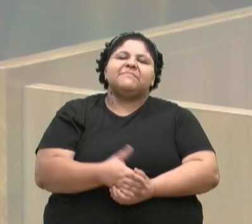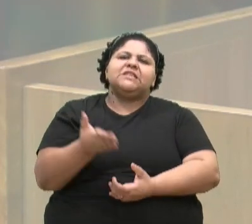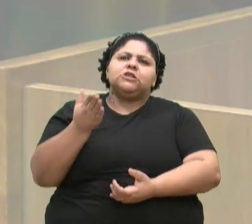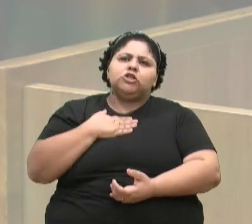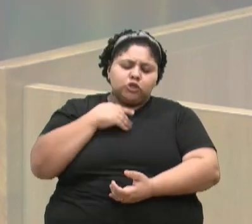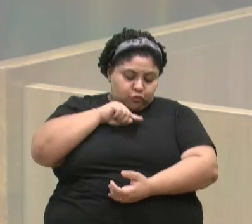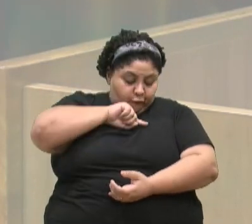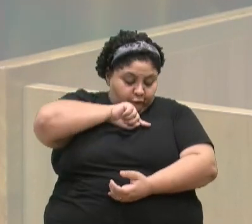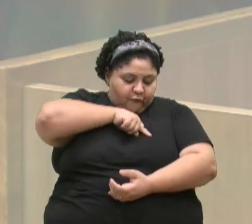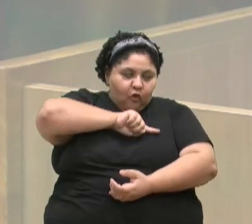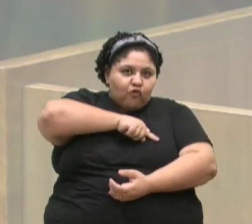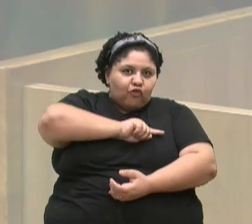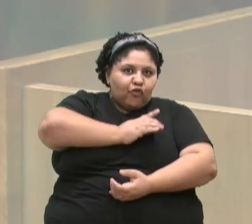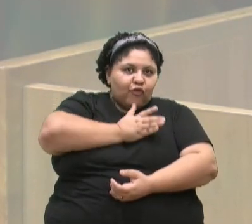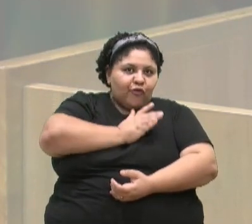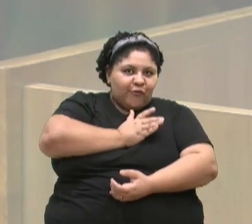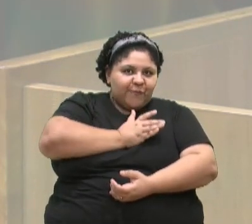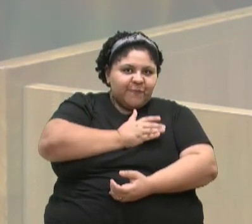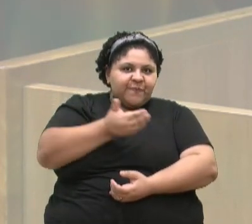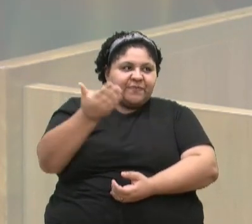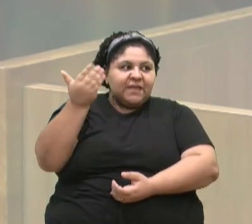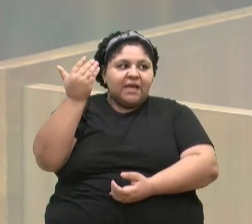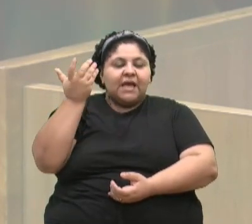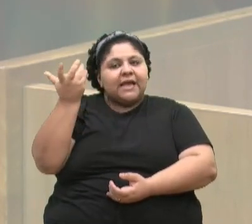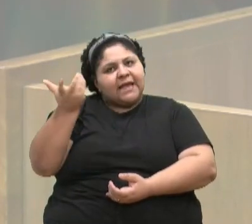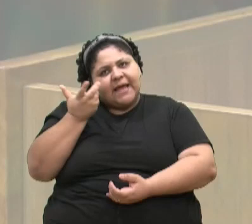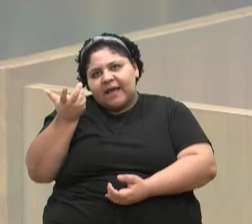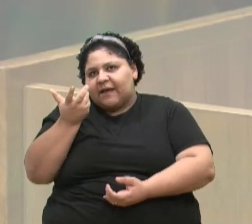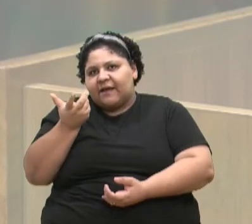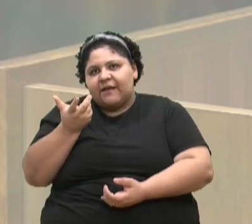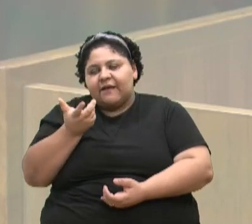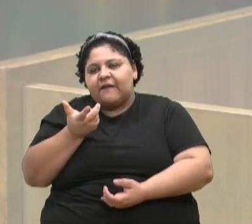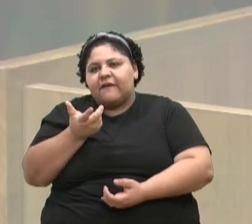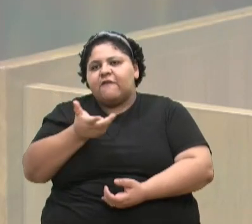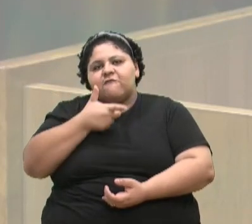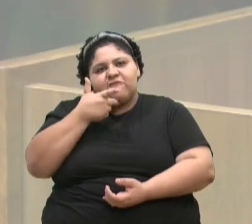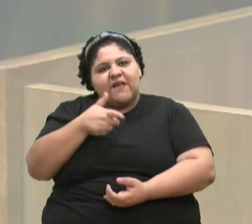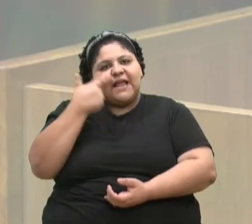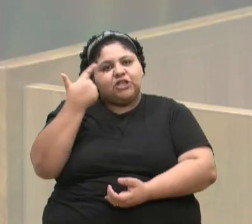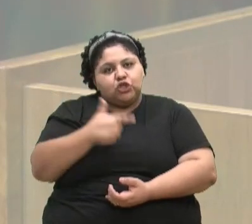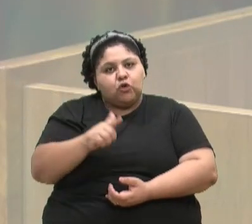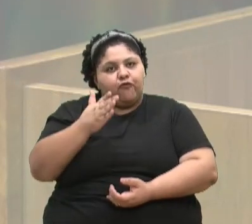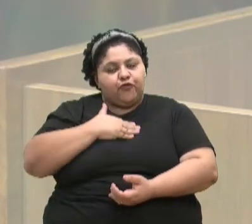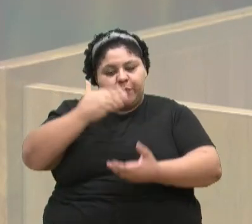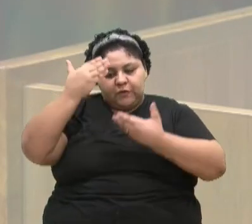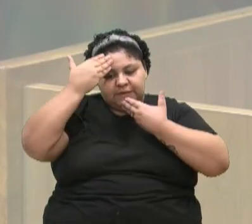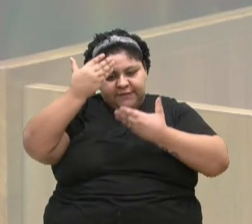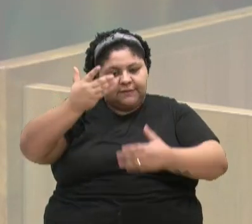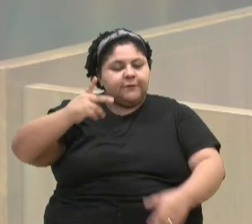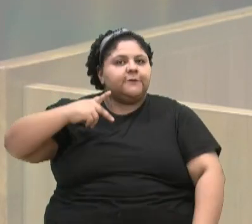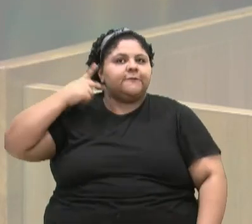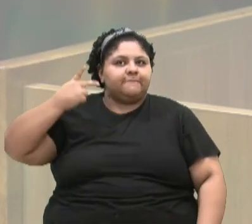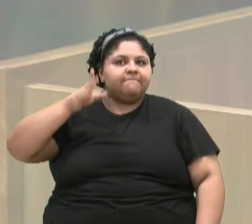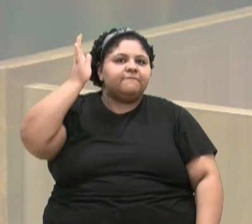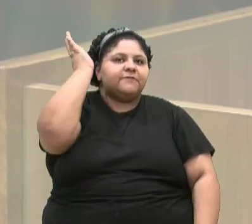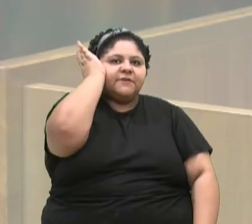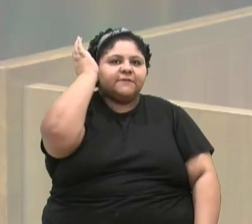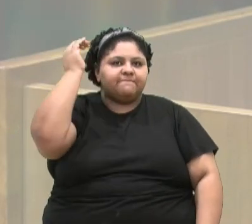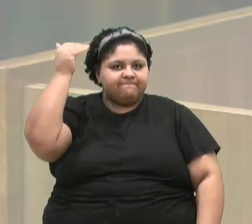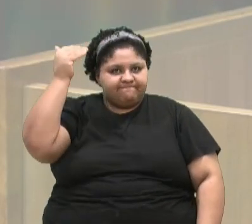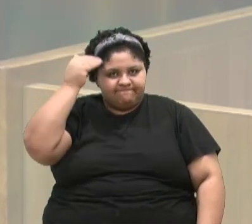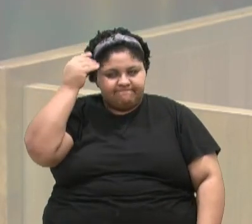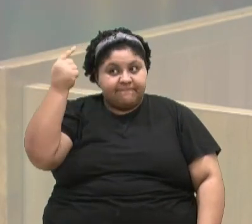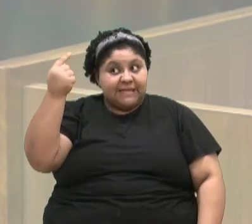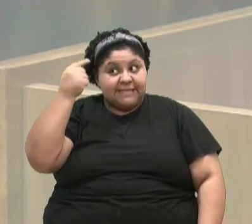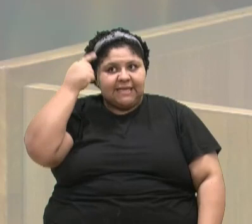meu coração, quero primeiro renovar os meus agradecimentos ao vereador Felipe Gremel-Maia pela